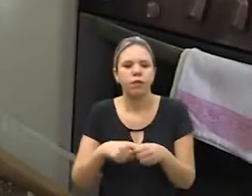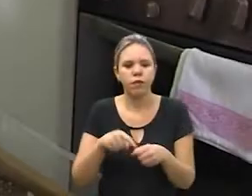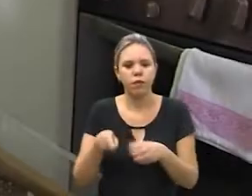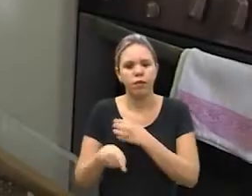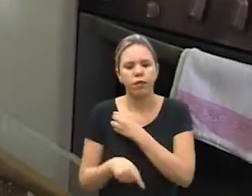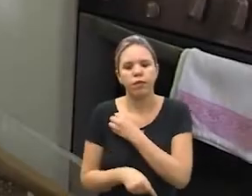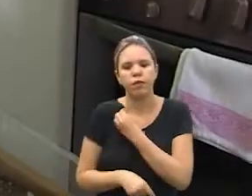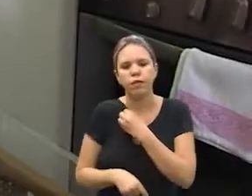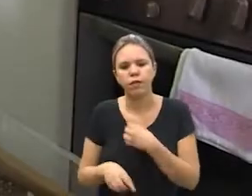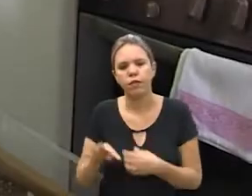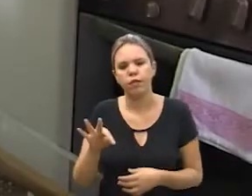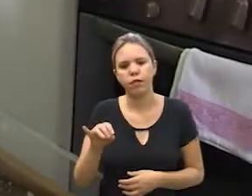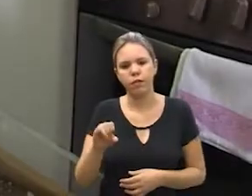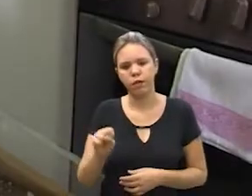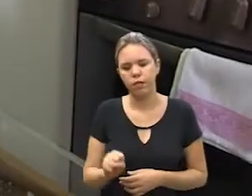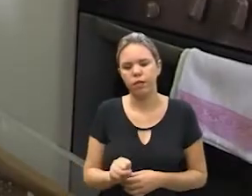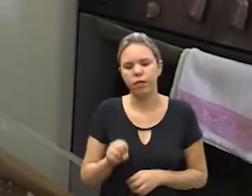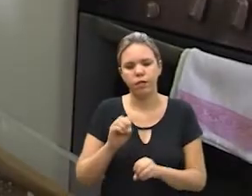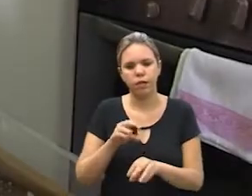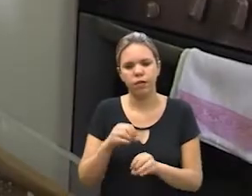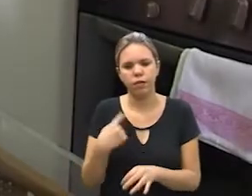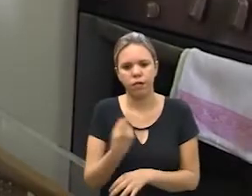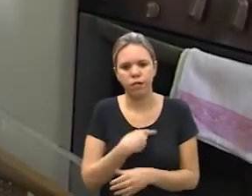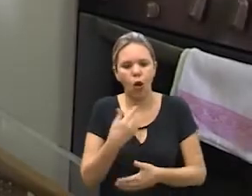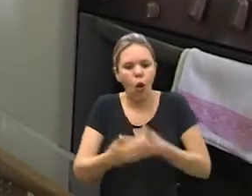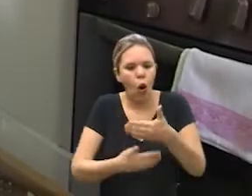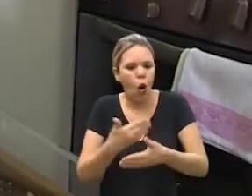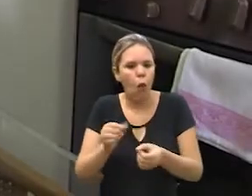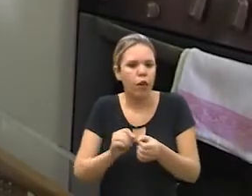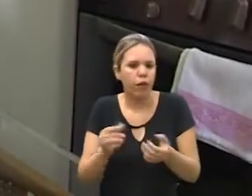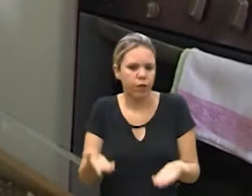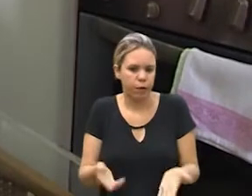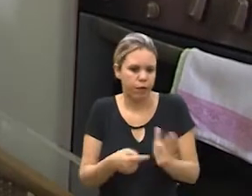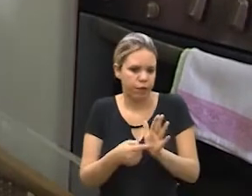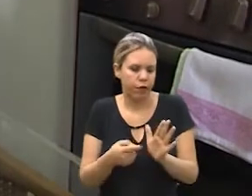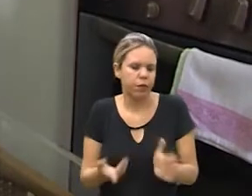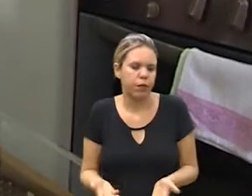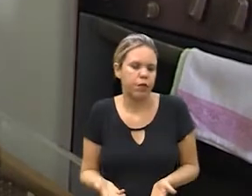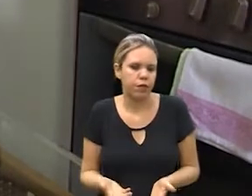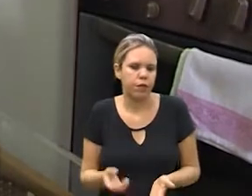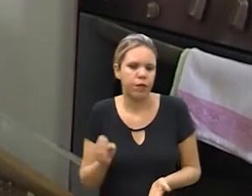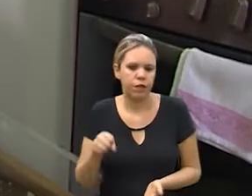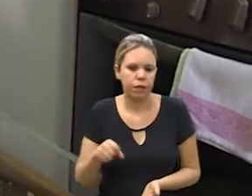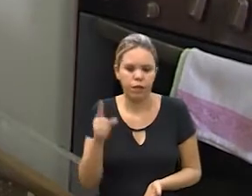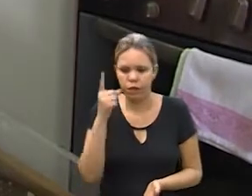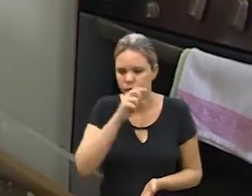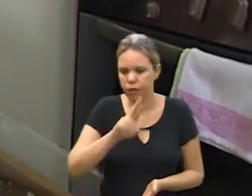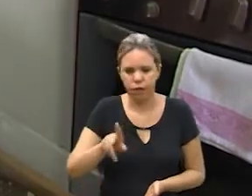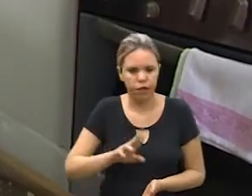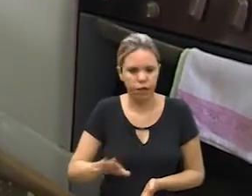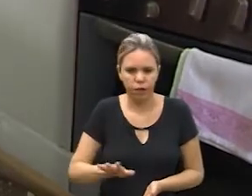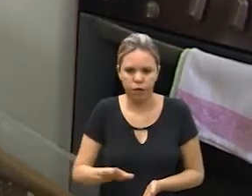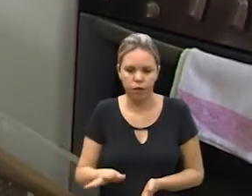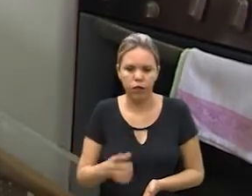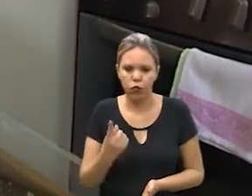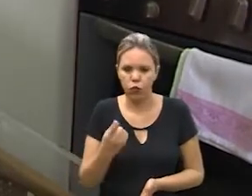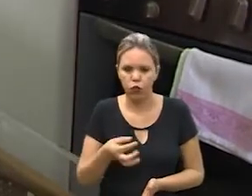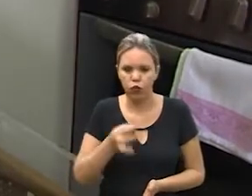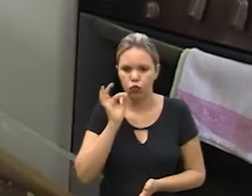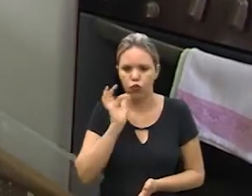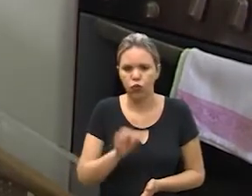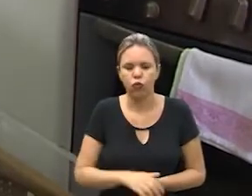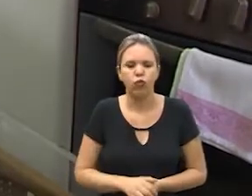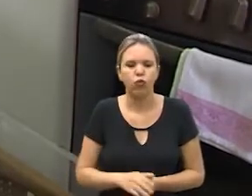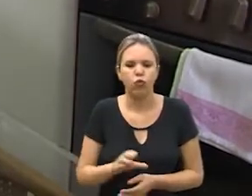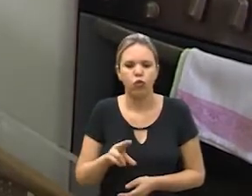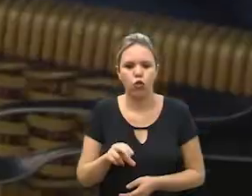aqui, a Thaís vai ensinar pra gente o passo a passo, né, Thaís? Simples, de, básico. Não é difícil, né? Não, pega sua uma xícara